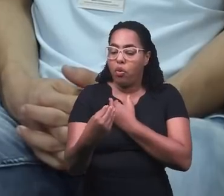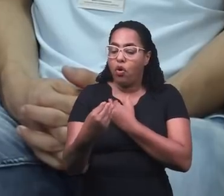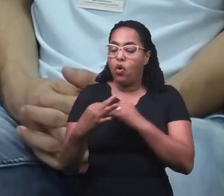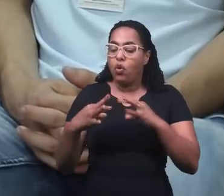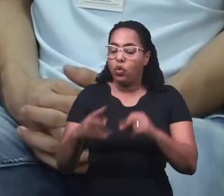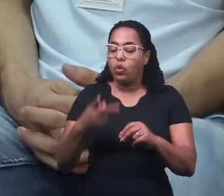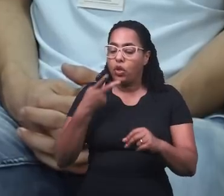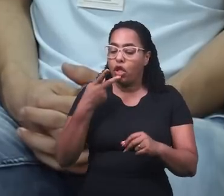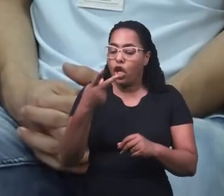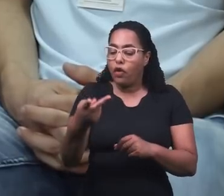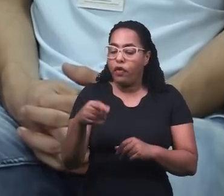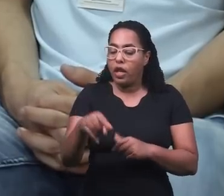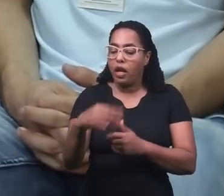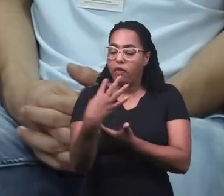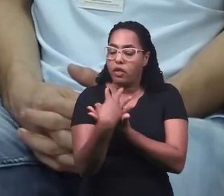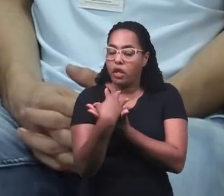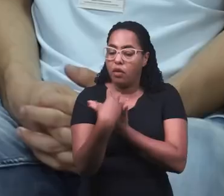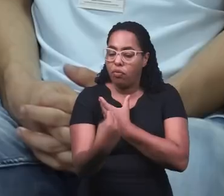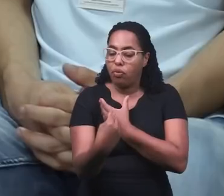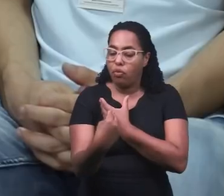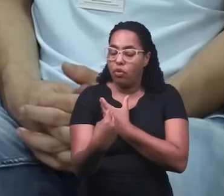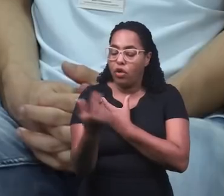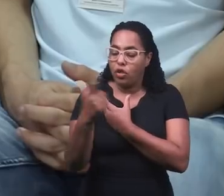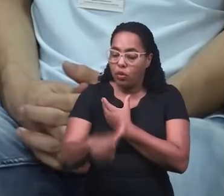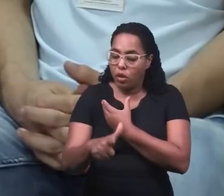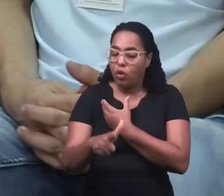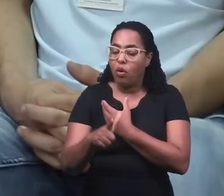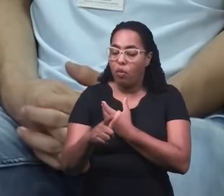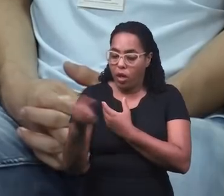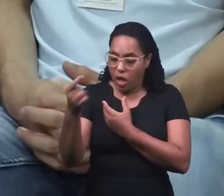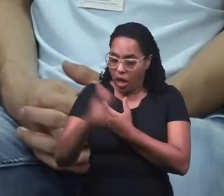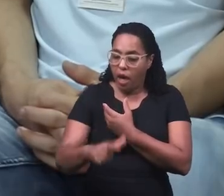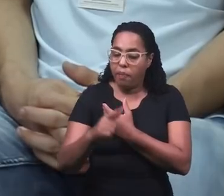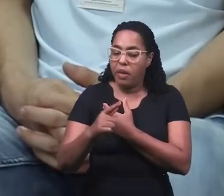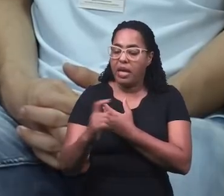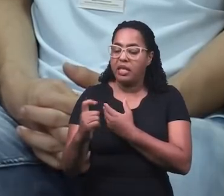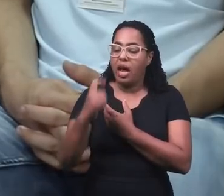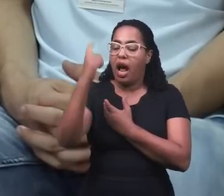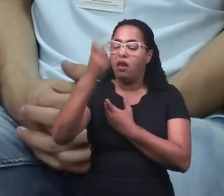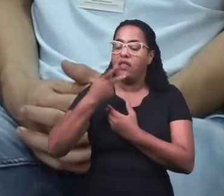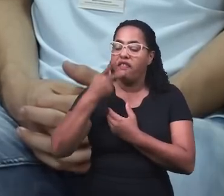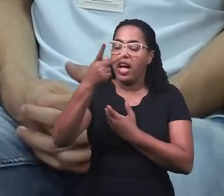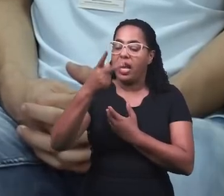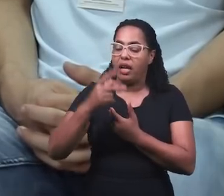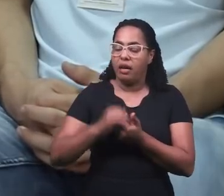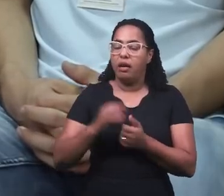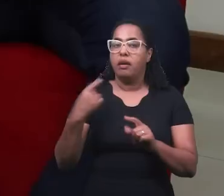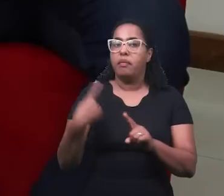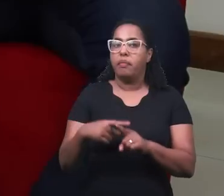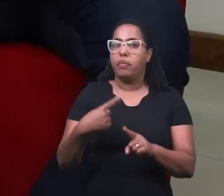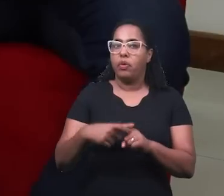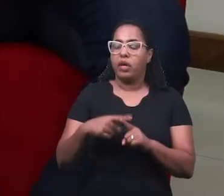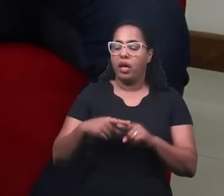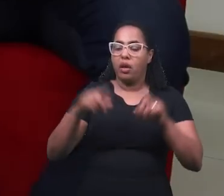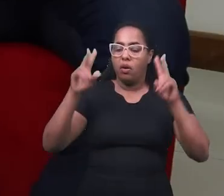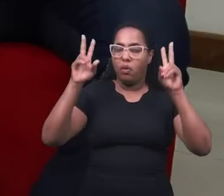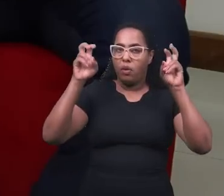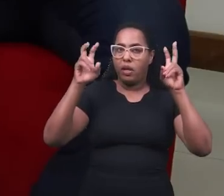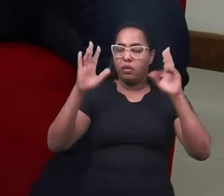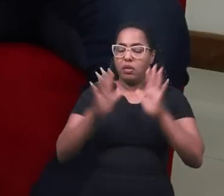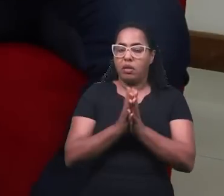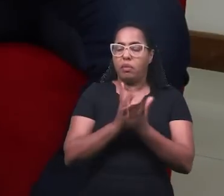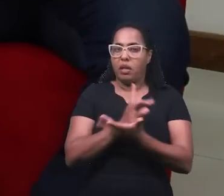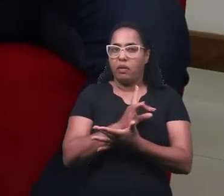aqui aquilo que eu falar, você vai repetir aí junto do lado da sua mãe. Pode repetir de voz altiva. Porque